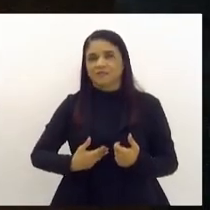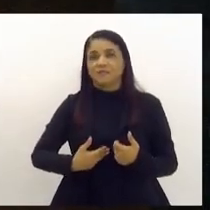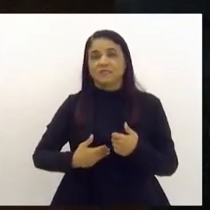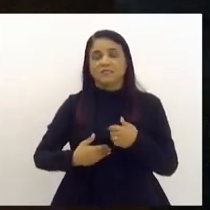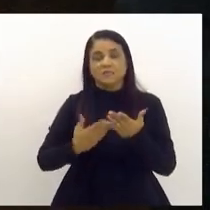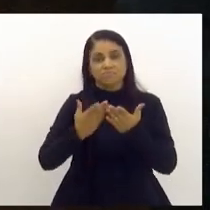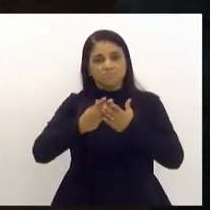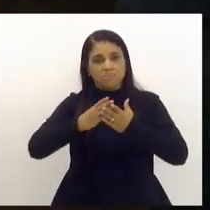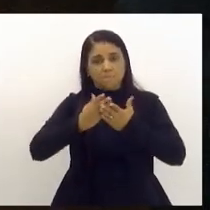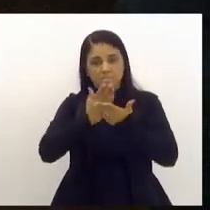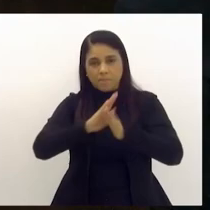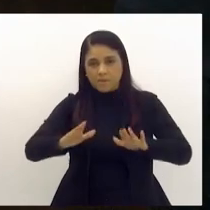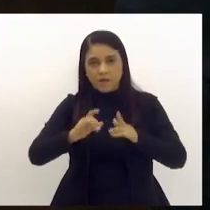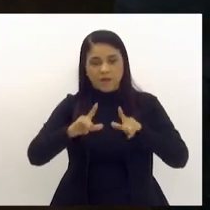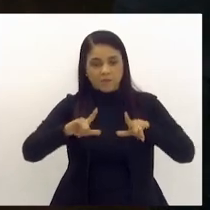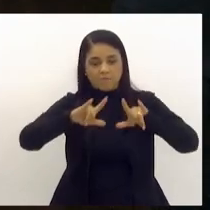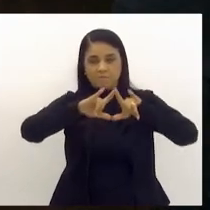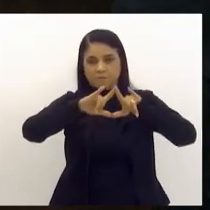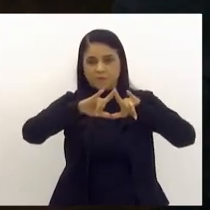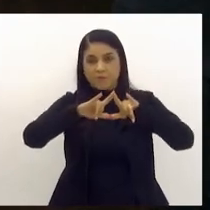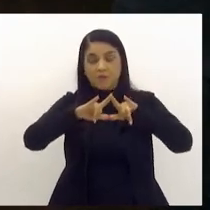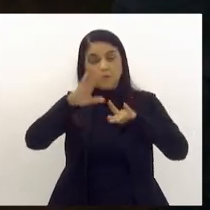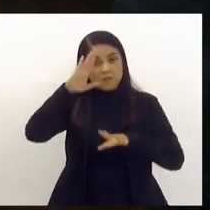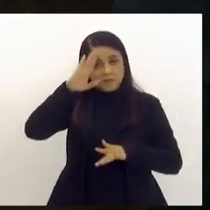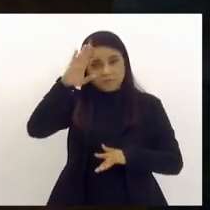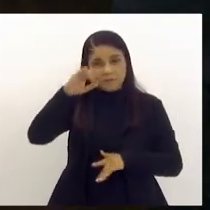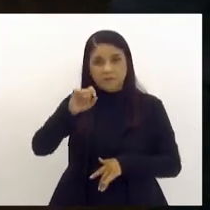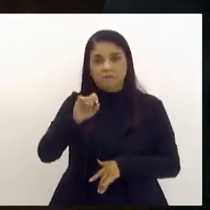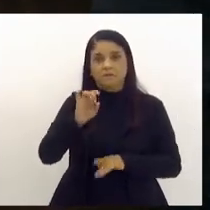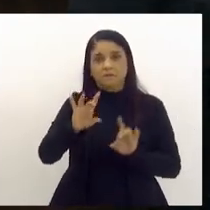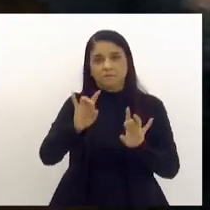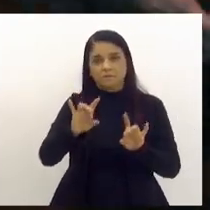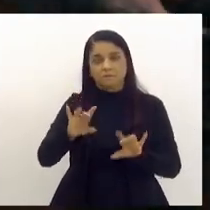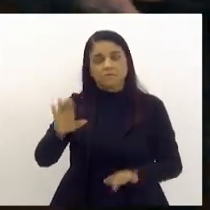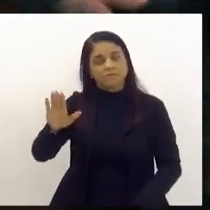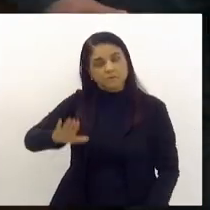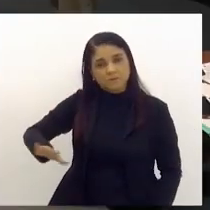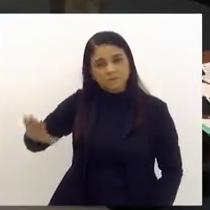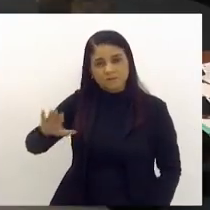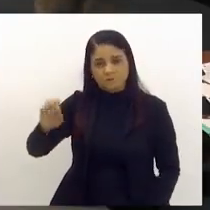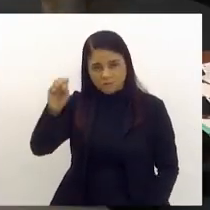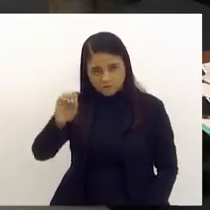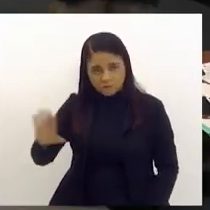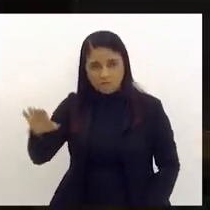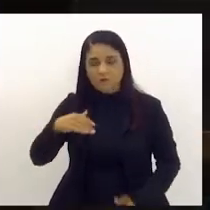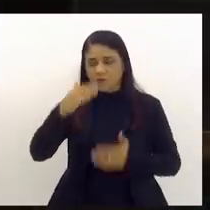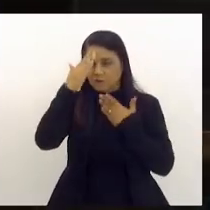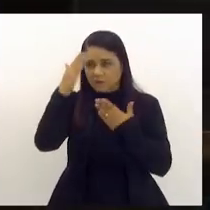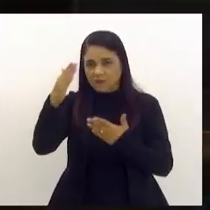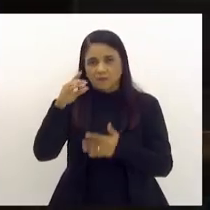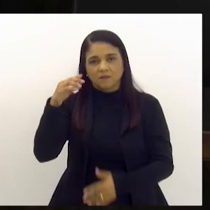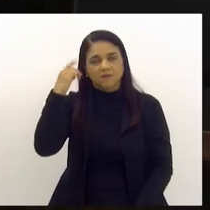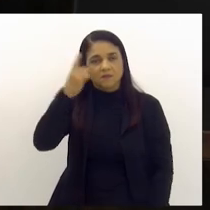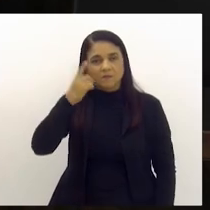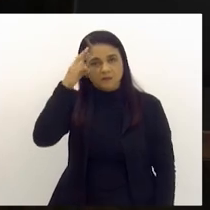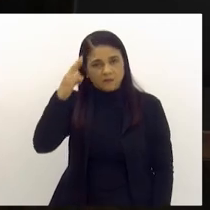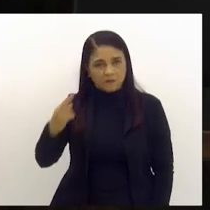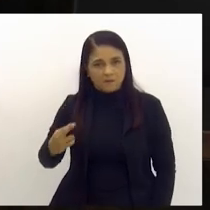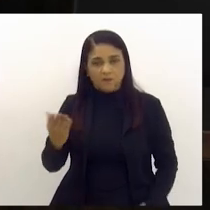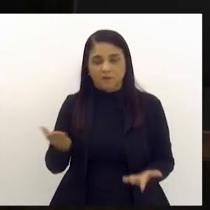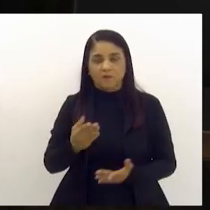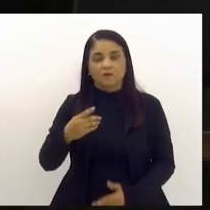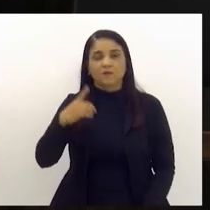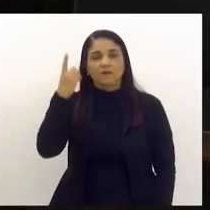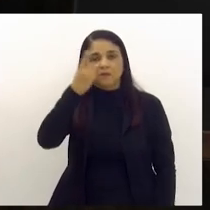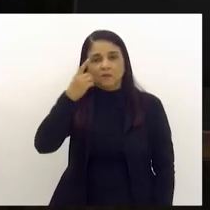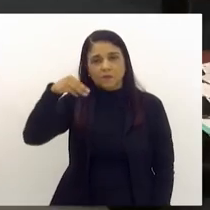milícias e o seu poderio, em especial na Zona Oeste do Rio de Janeiro. Muito obrigada, senhor obrigado, presidente. Obrigada, deputada Renata. Deputado Marcelo